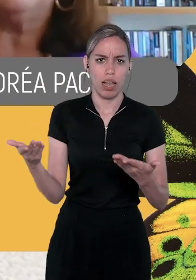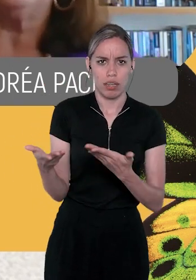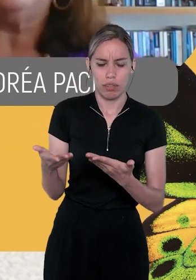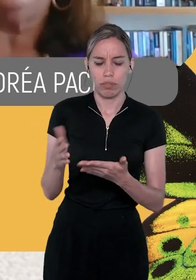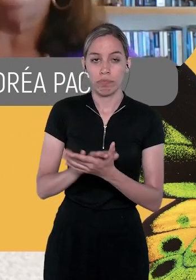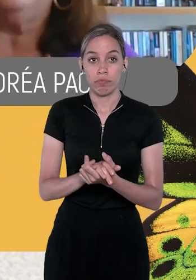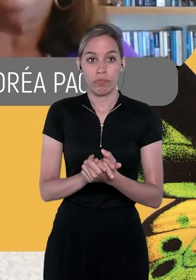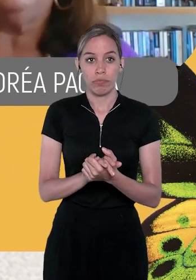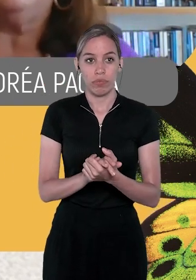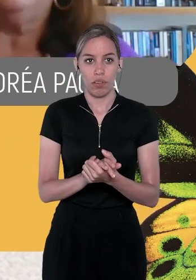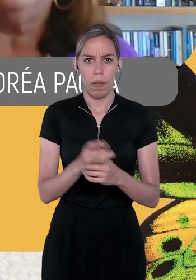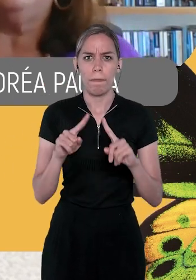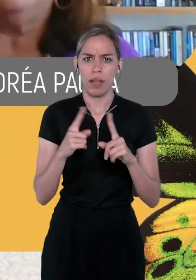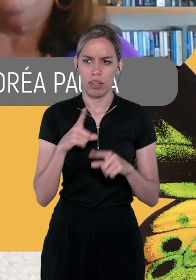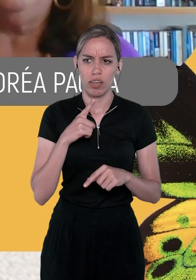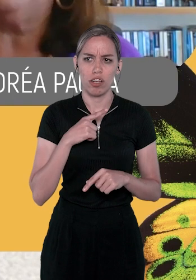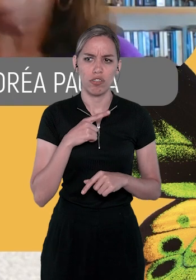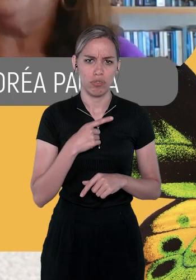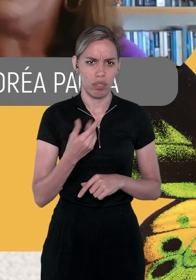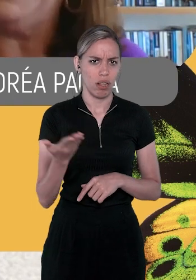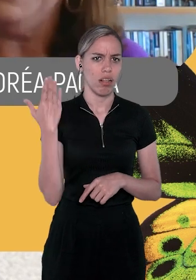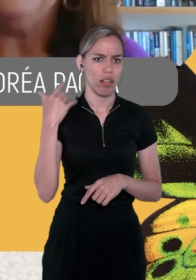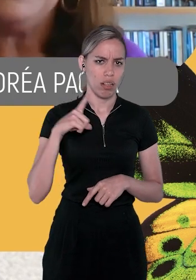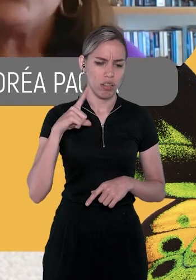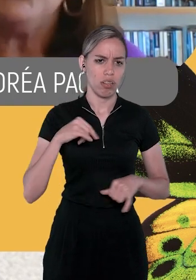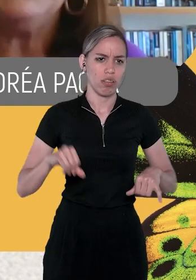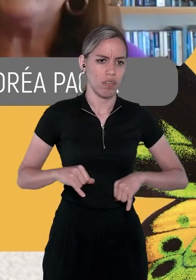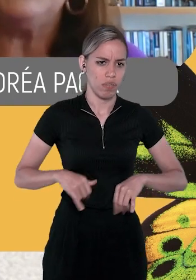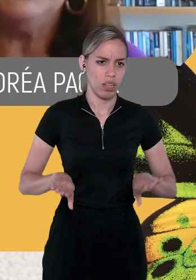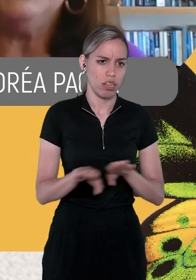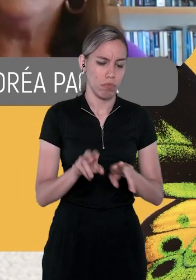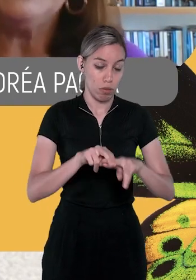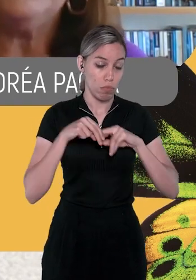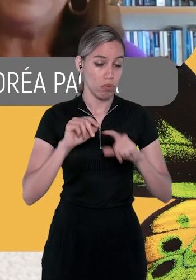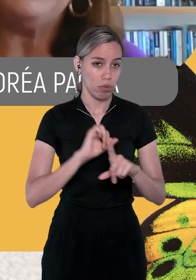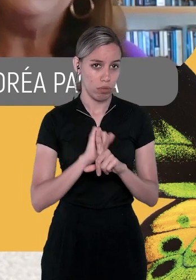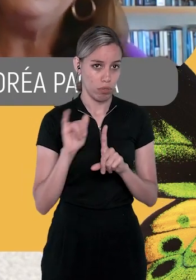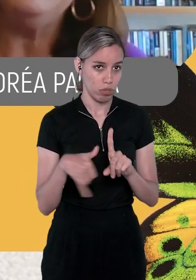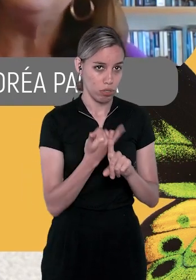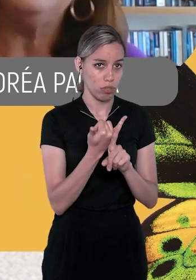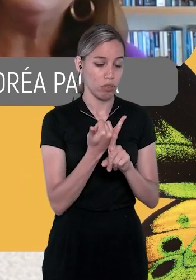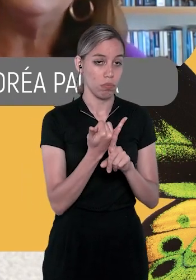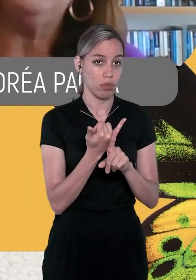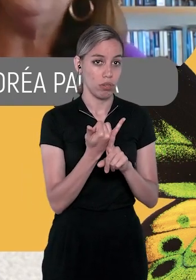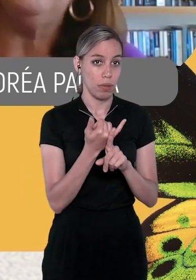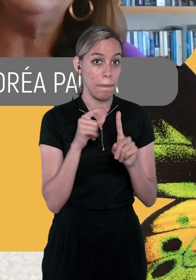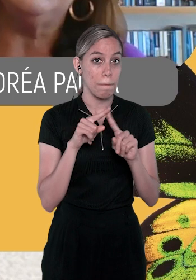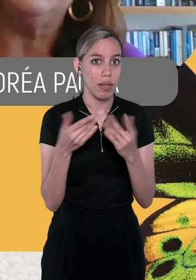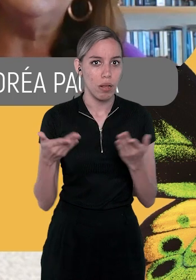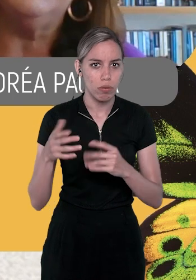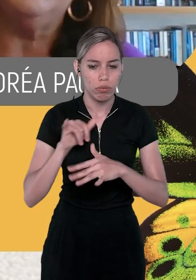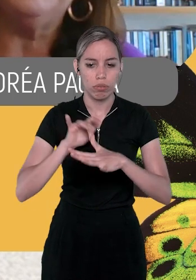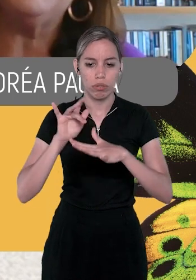dor causada no momento do bullying. Mas hoje, você vai para a rede e você